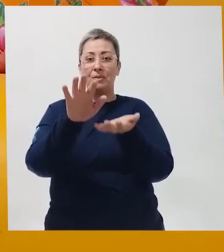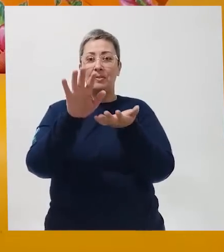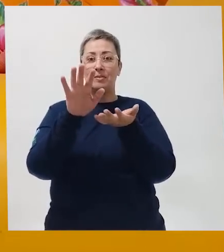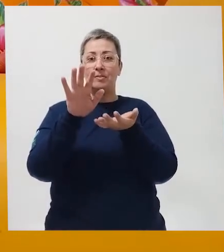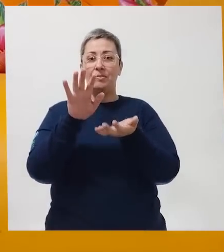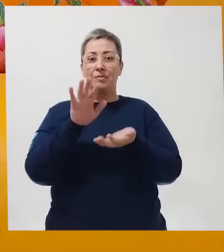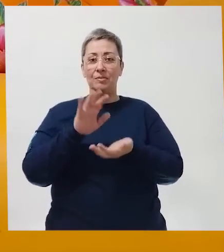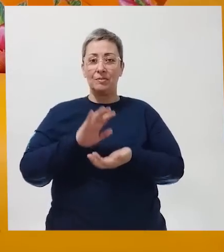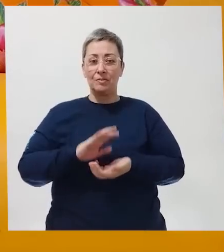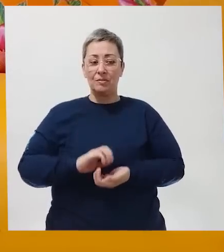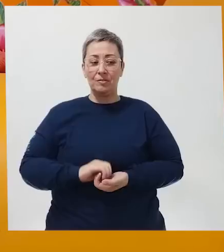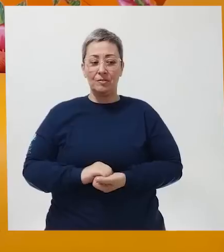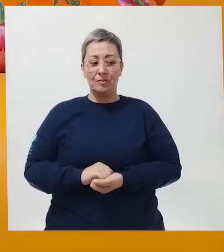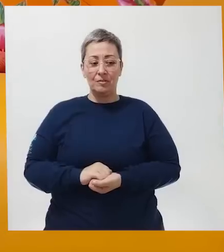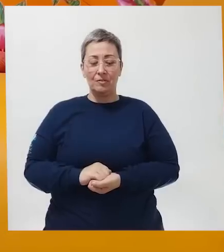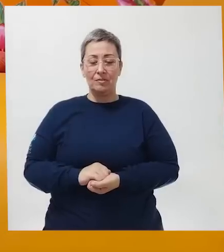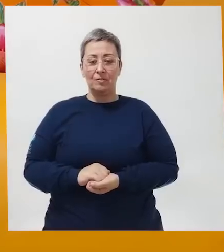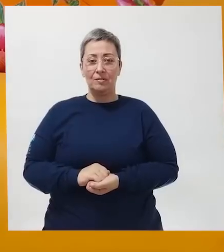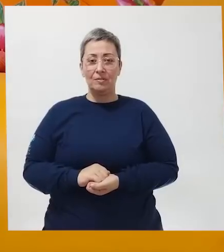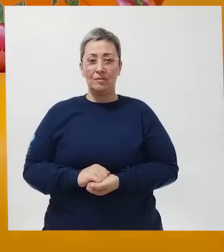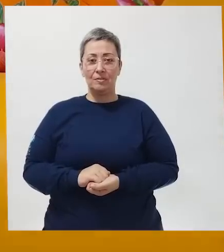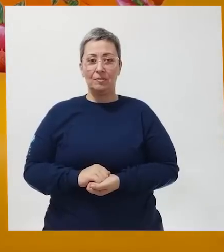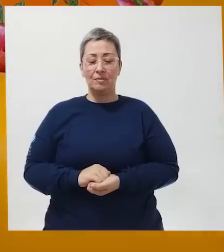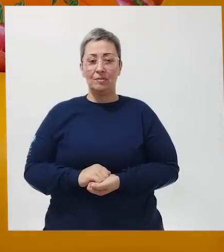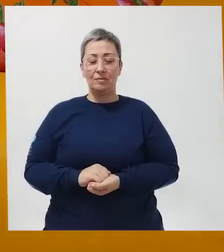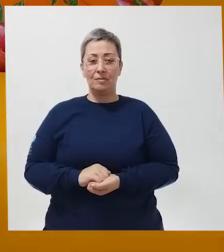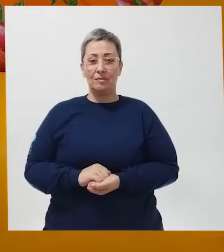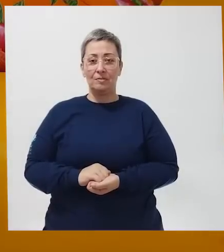um empurrãozinho.